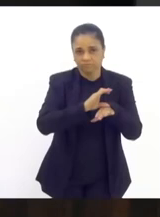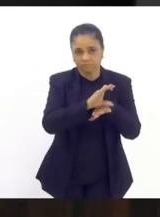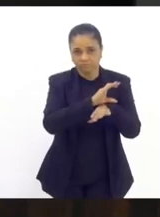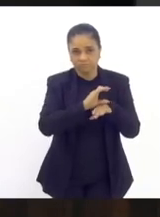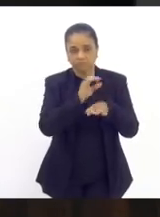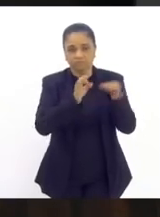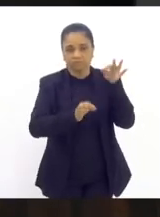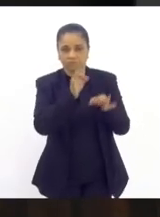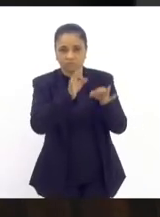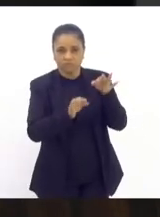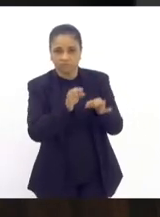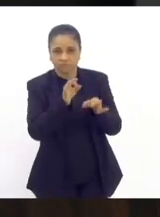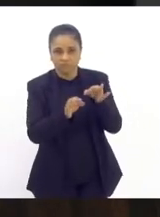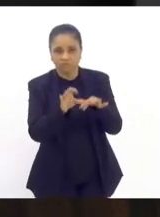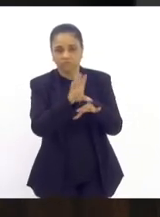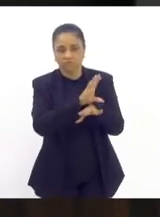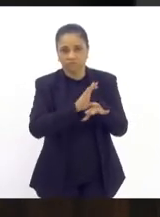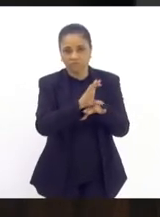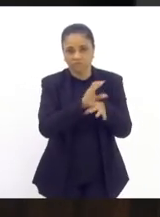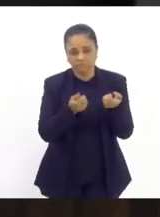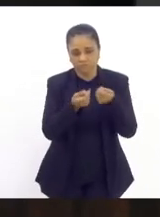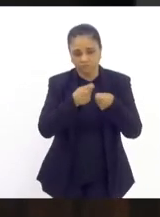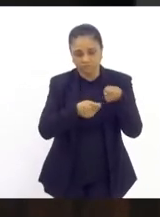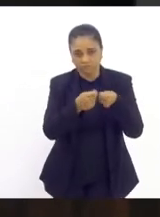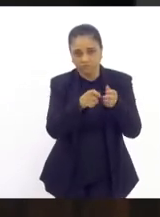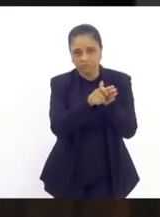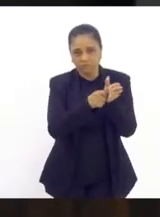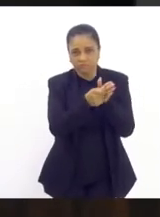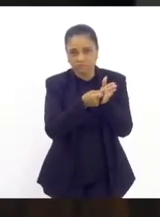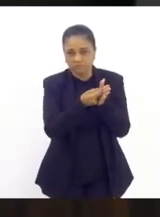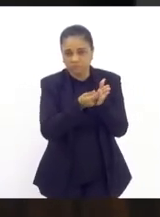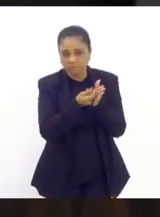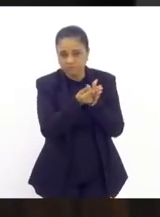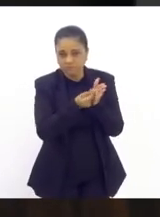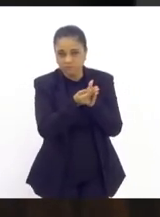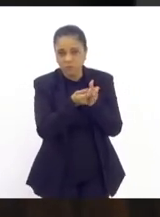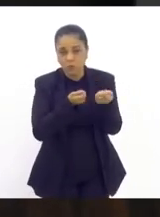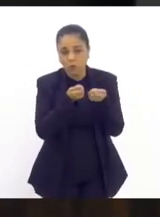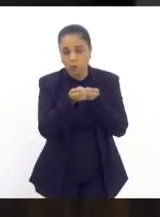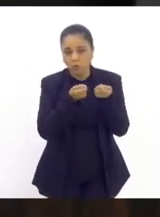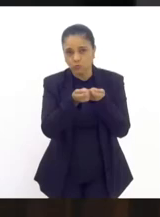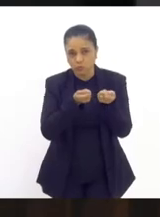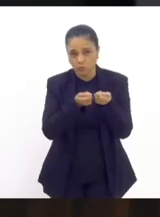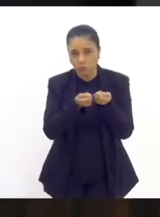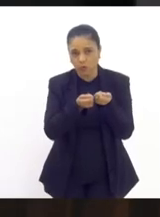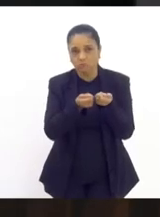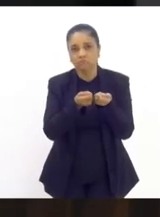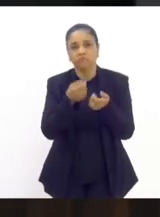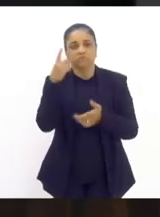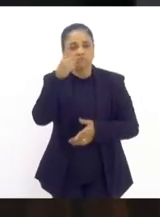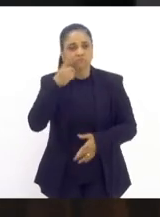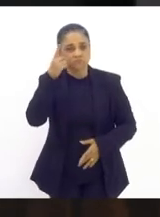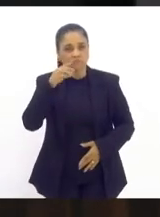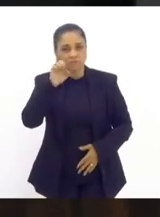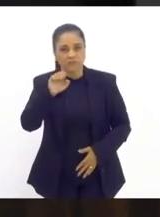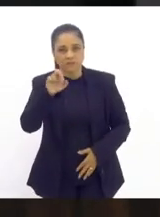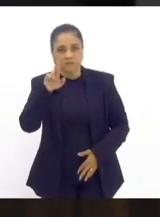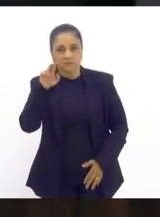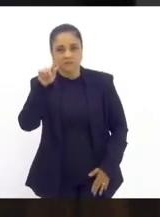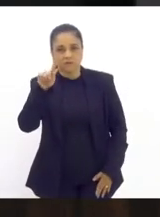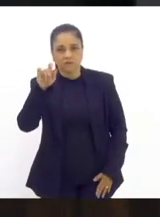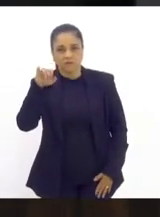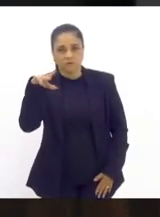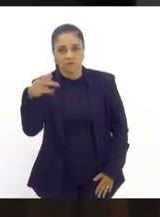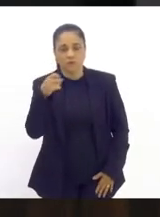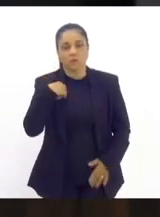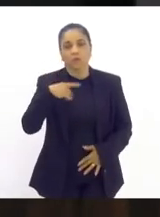pela constitucionalidade orçamento finalização financeira e controle favorável relatores deputados Dr Serginho e